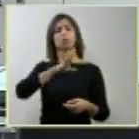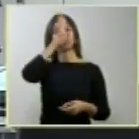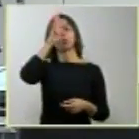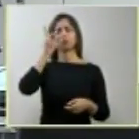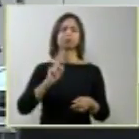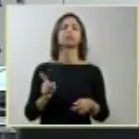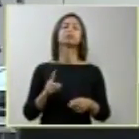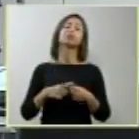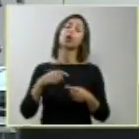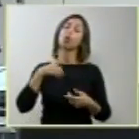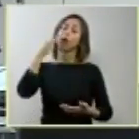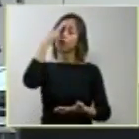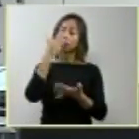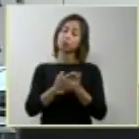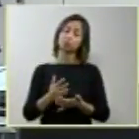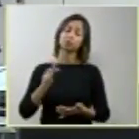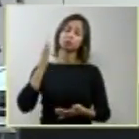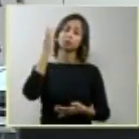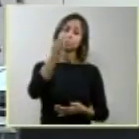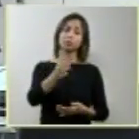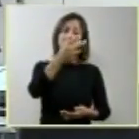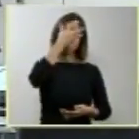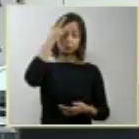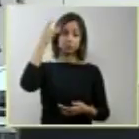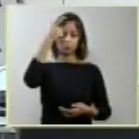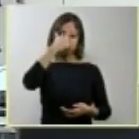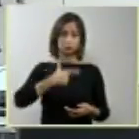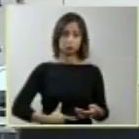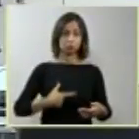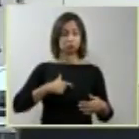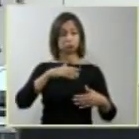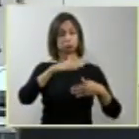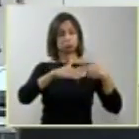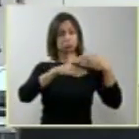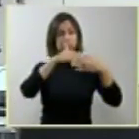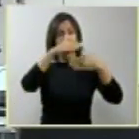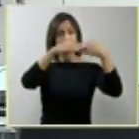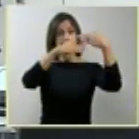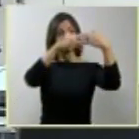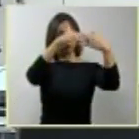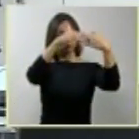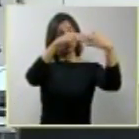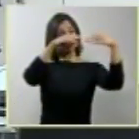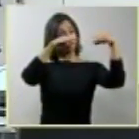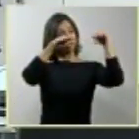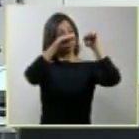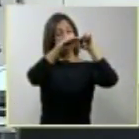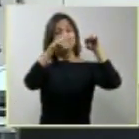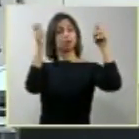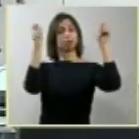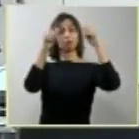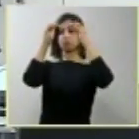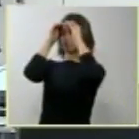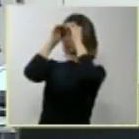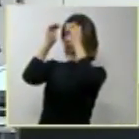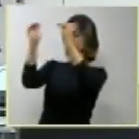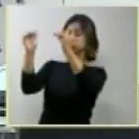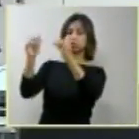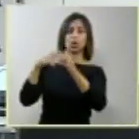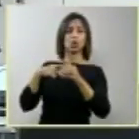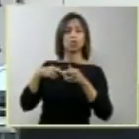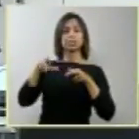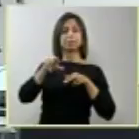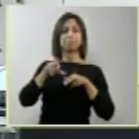acredito eu que um dia esta humanidade chegará a um estágio em que poderá respeitar amplamente o convívio pacífico com os nossos irmãos